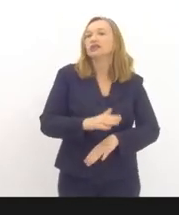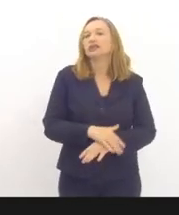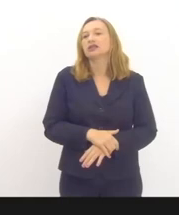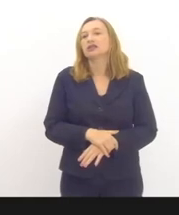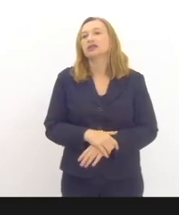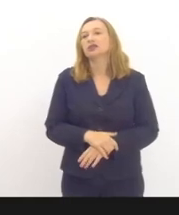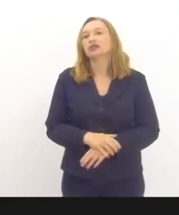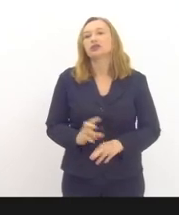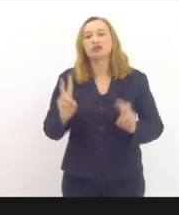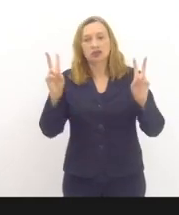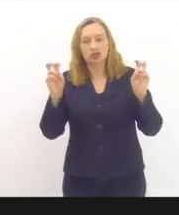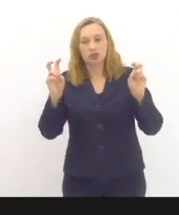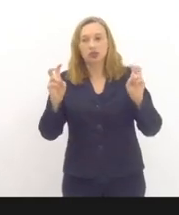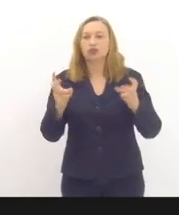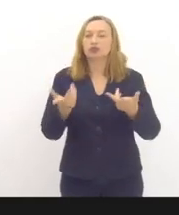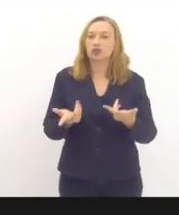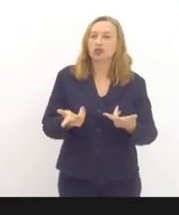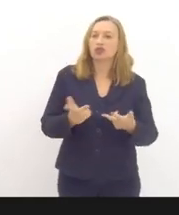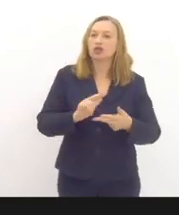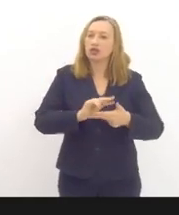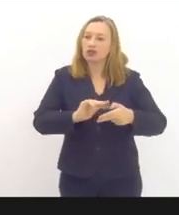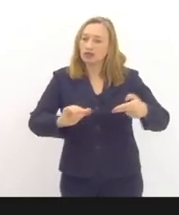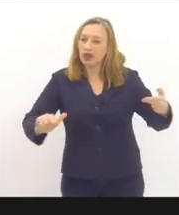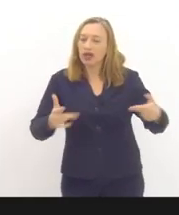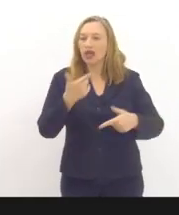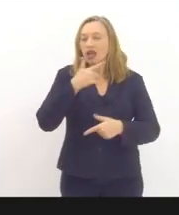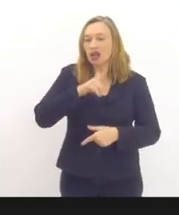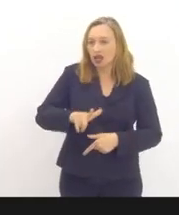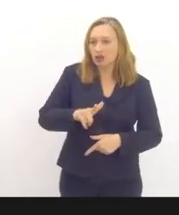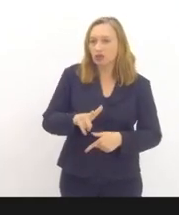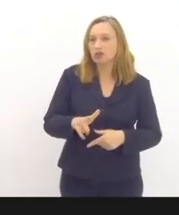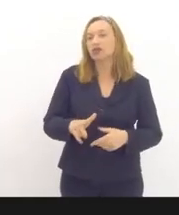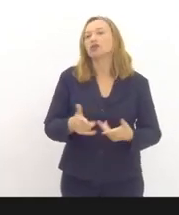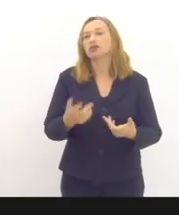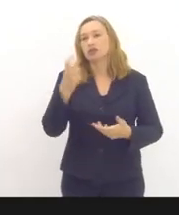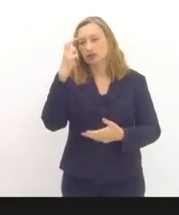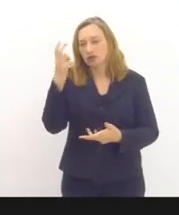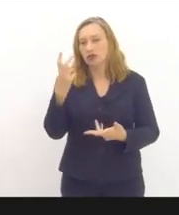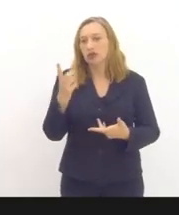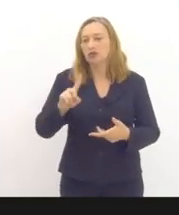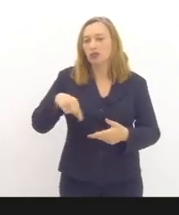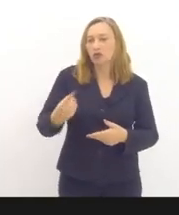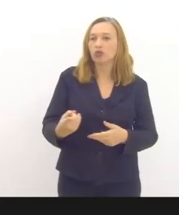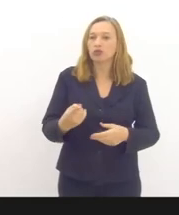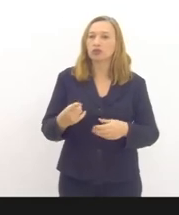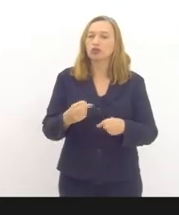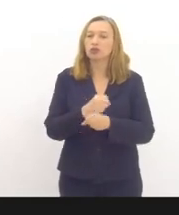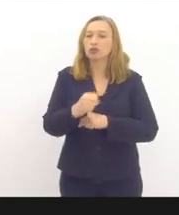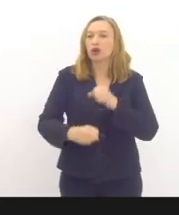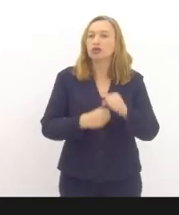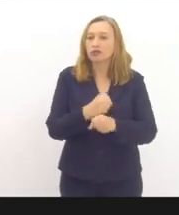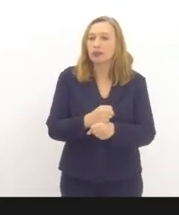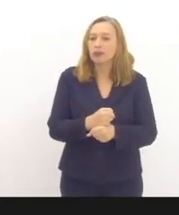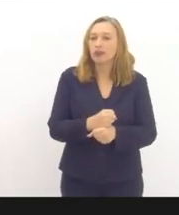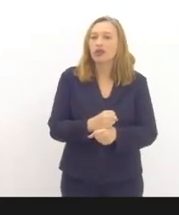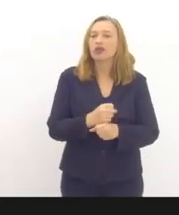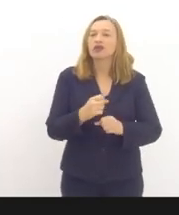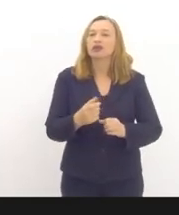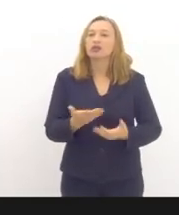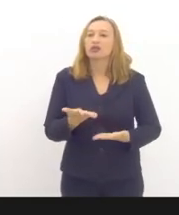a questão das interculturais e termos aí novas ofertas para o próximo ano. A título de contribuição, eu